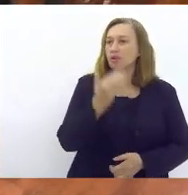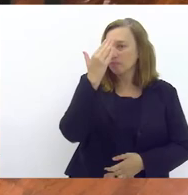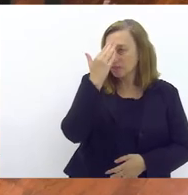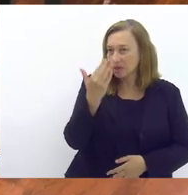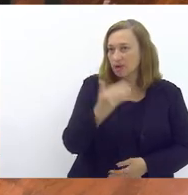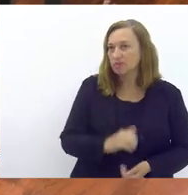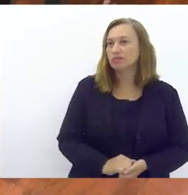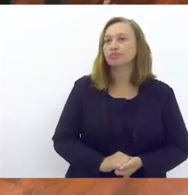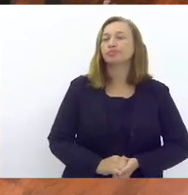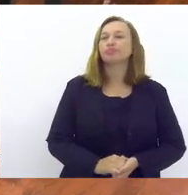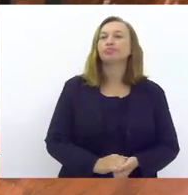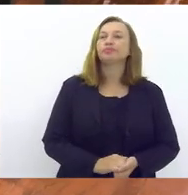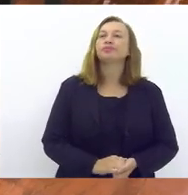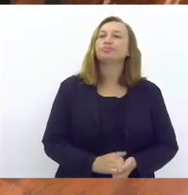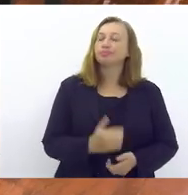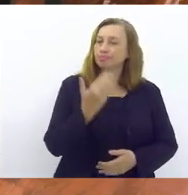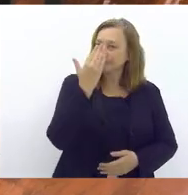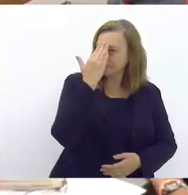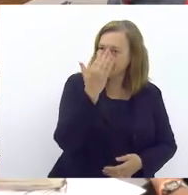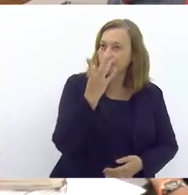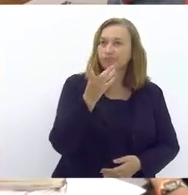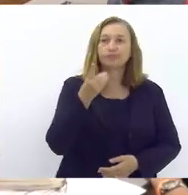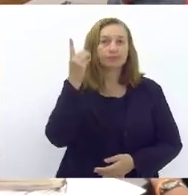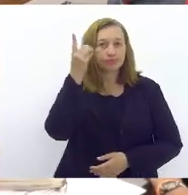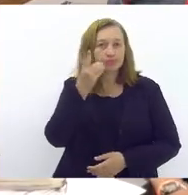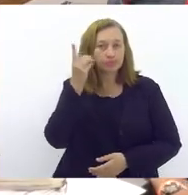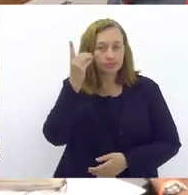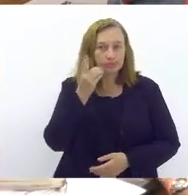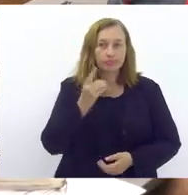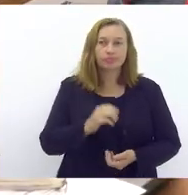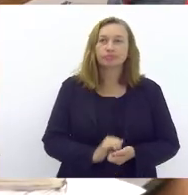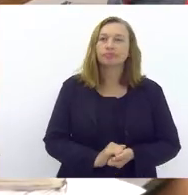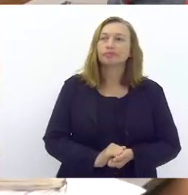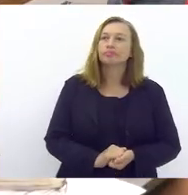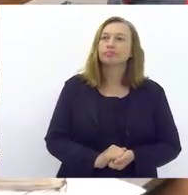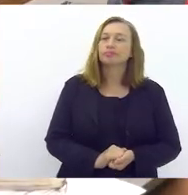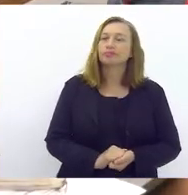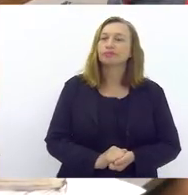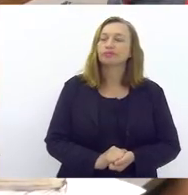obrigado. Muito obrigado, deputado. Muito obrigado,